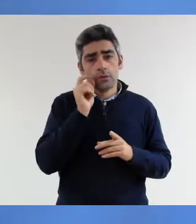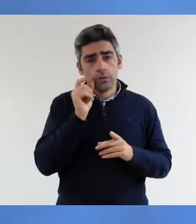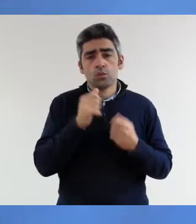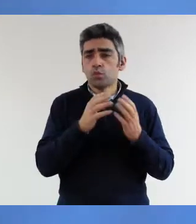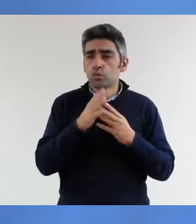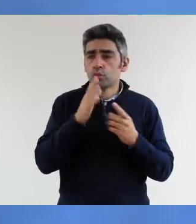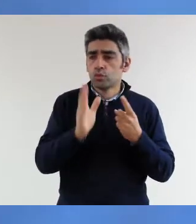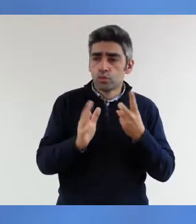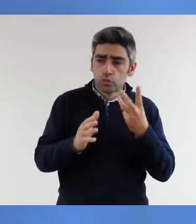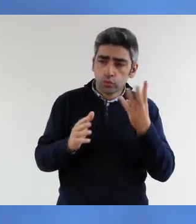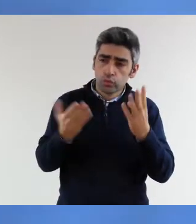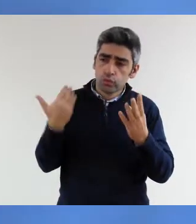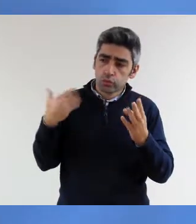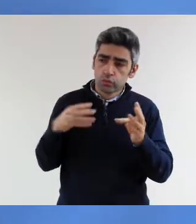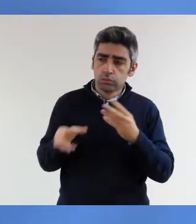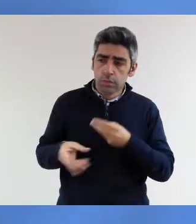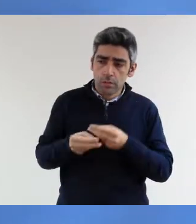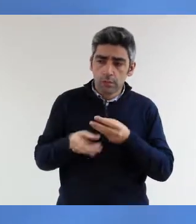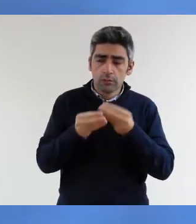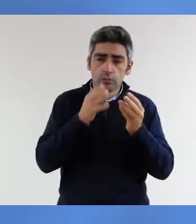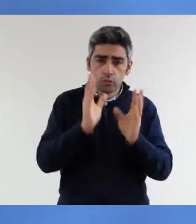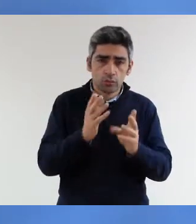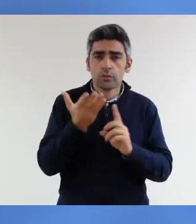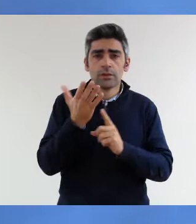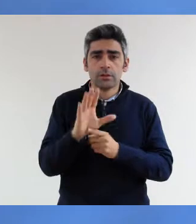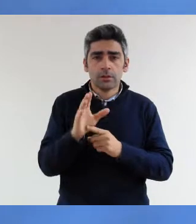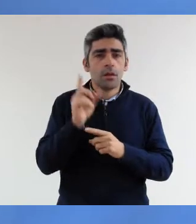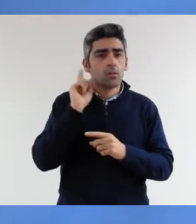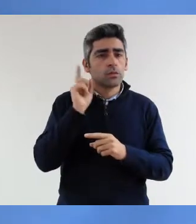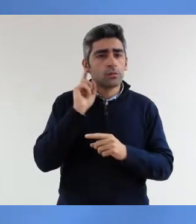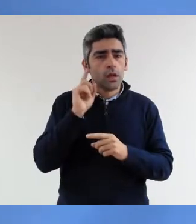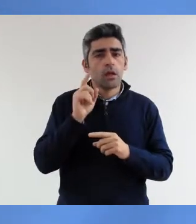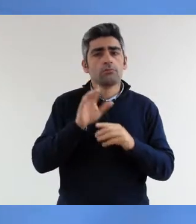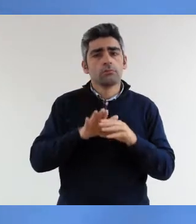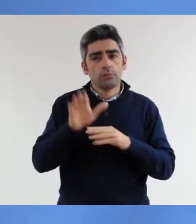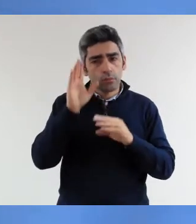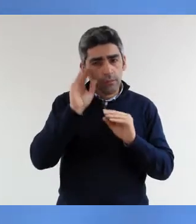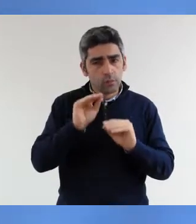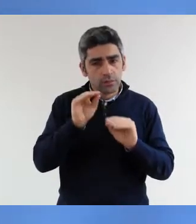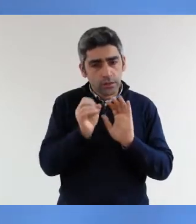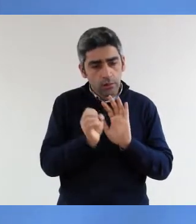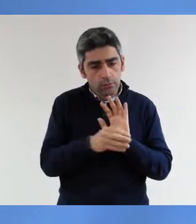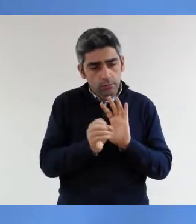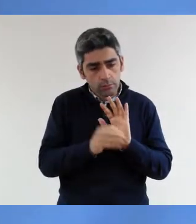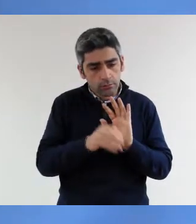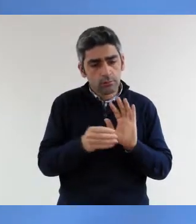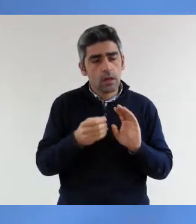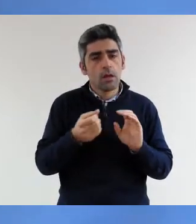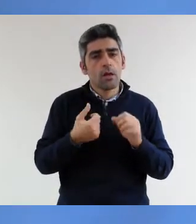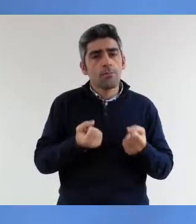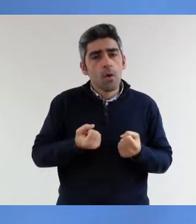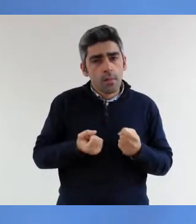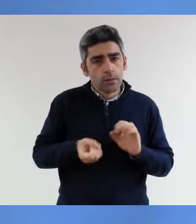tudo fica dito e muito mais que antes foi aduzido como exemplo a importância